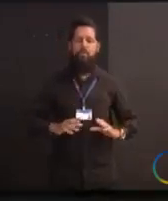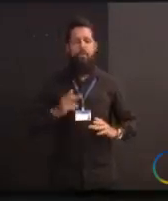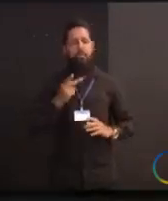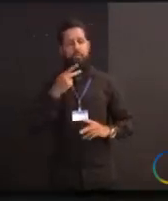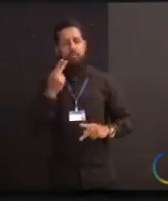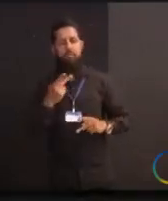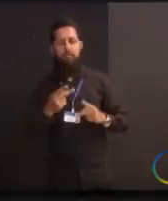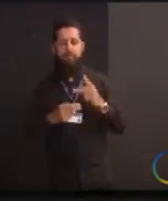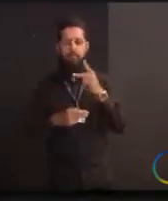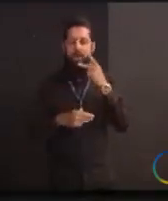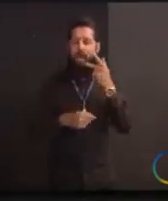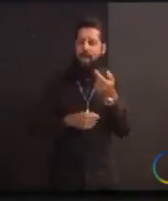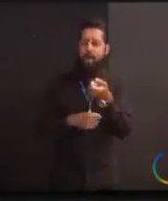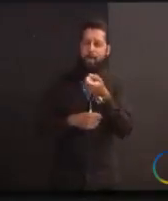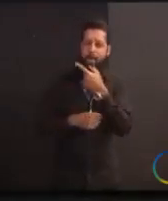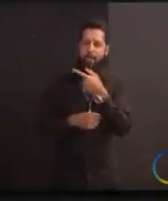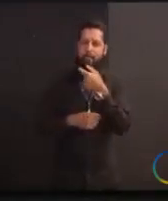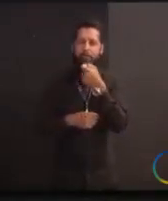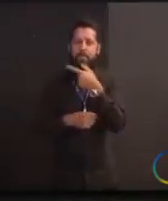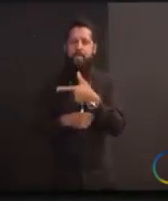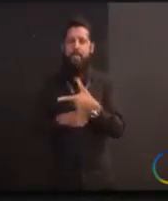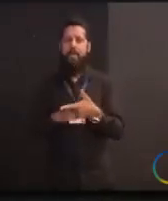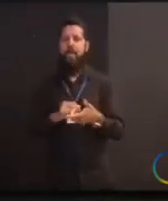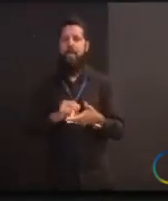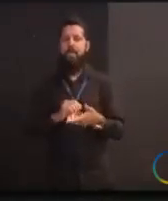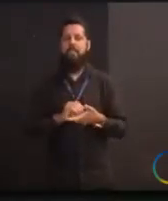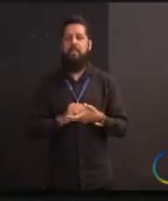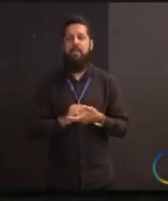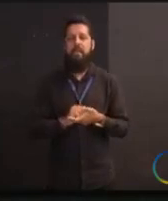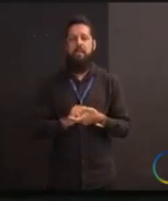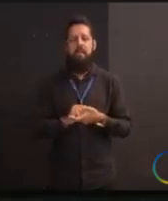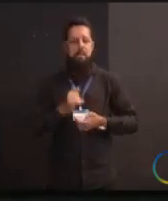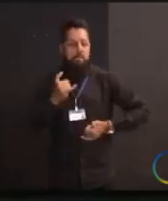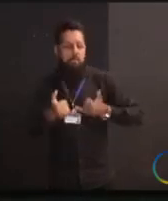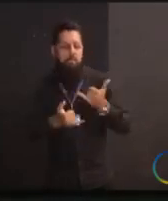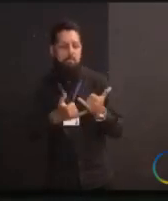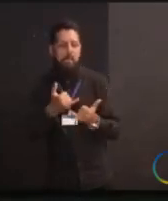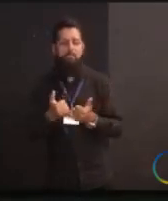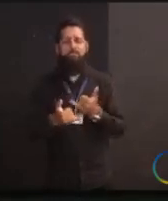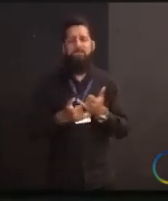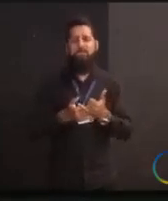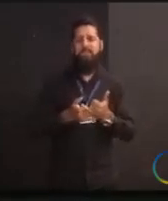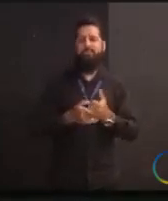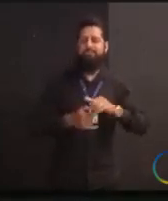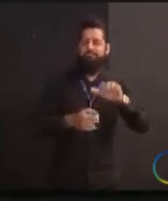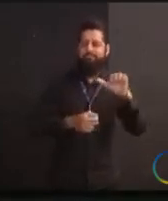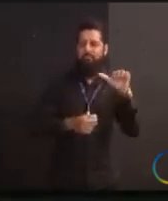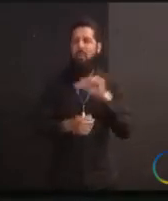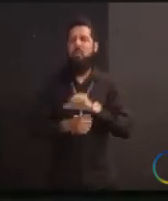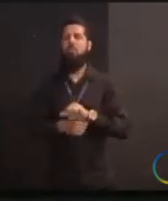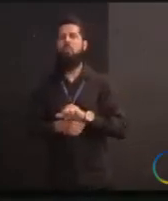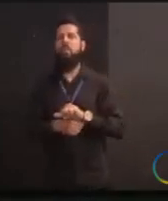Uma piada, uma brincadeira de mau gosto, denota o nível do nosso